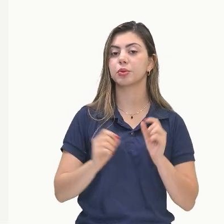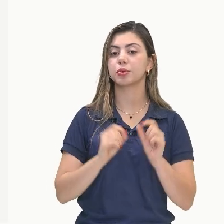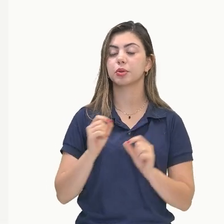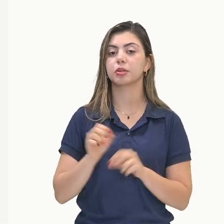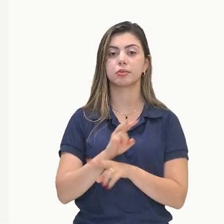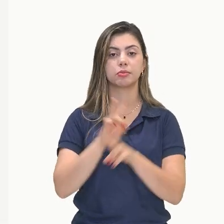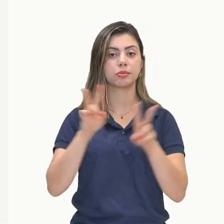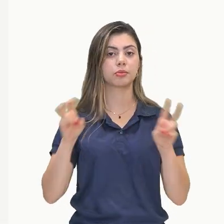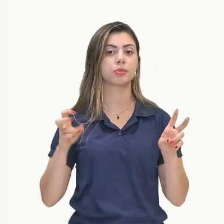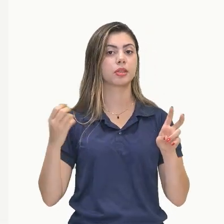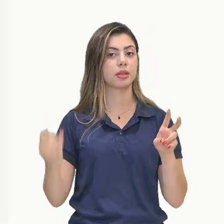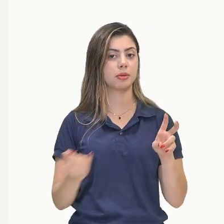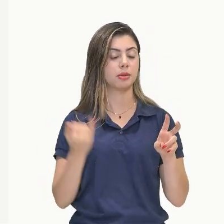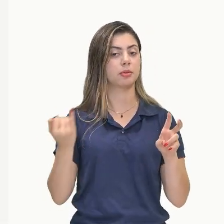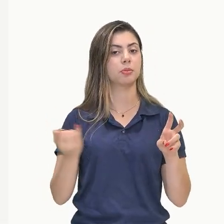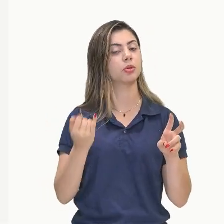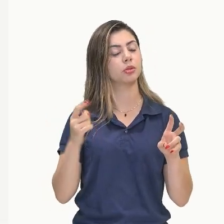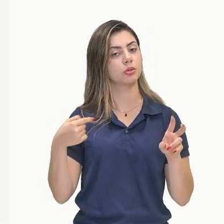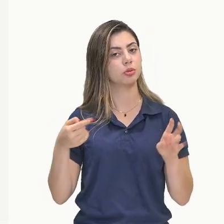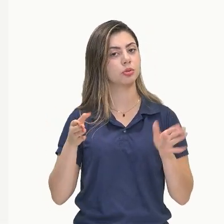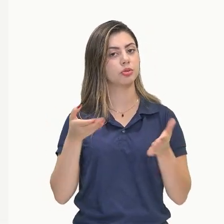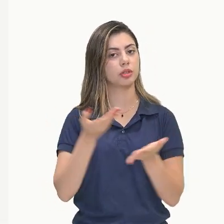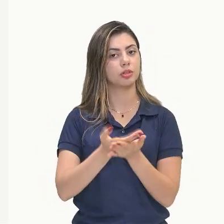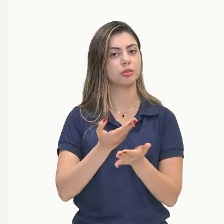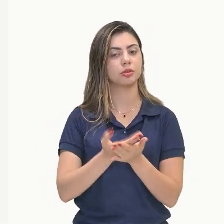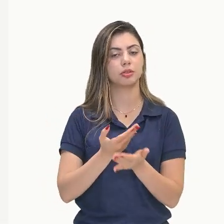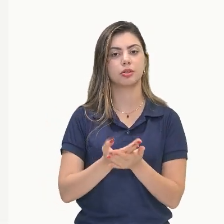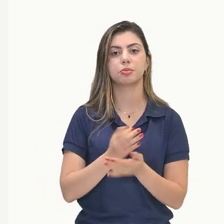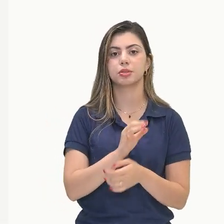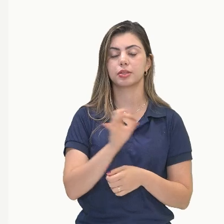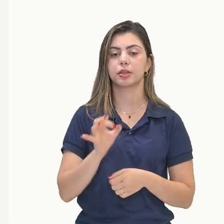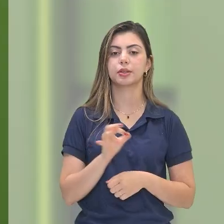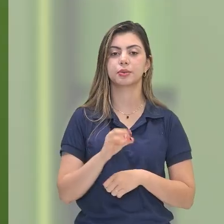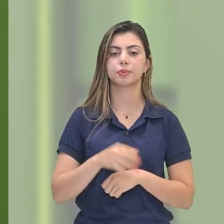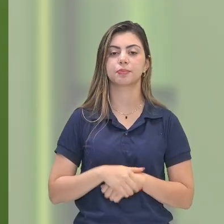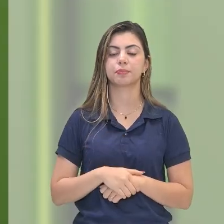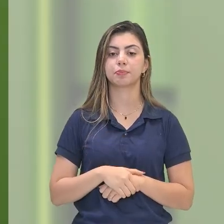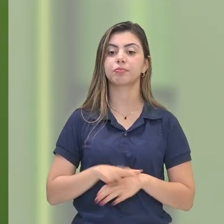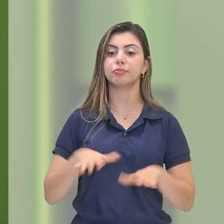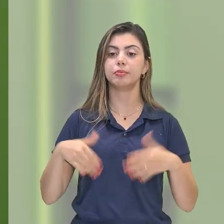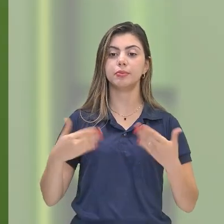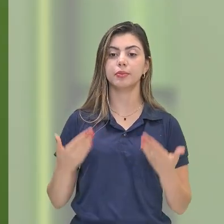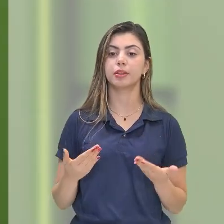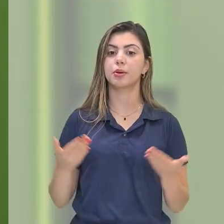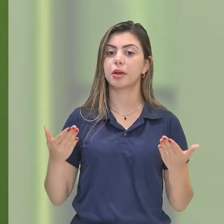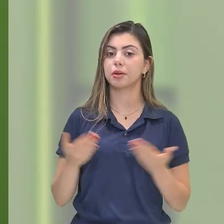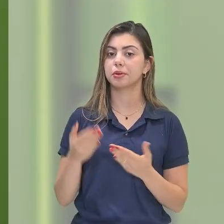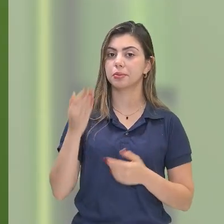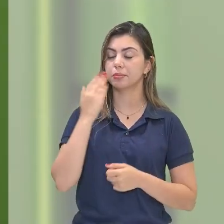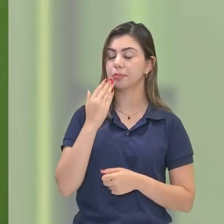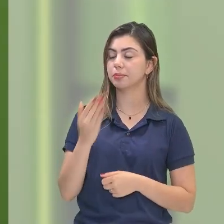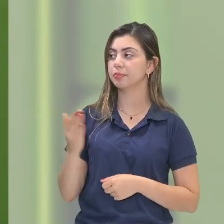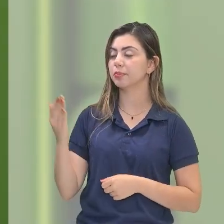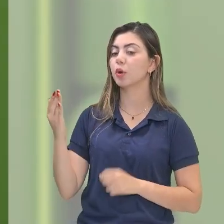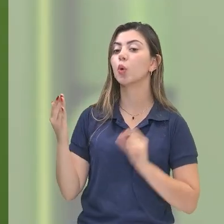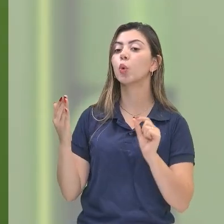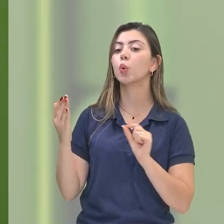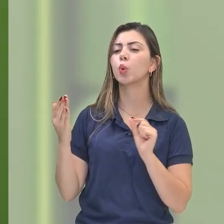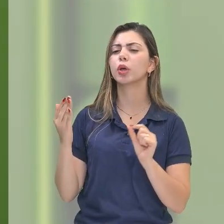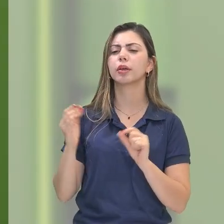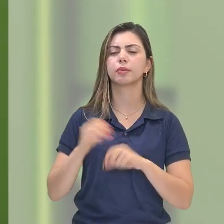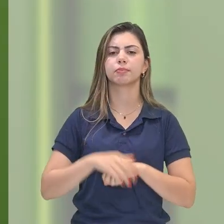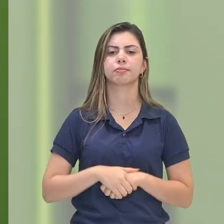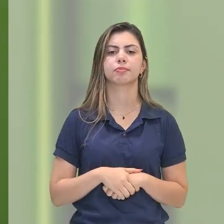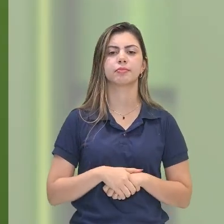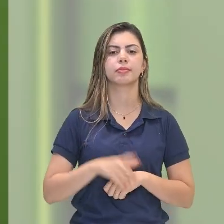um assunto também muito importante tratado aqui, tá certo? Vamos aí observar agora que nós vamos falar sobre